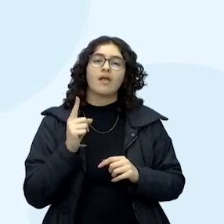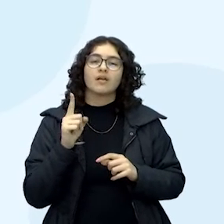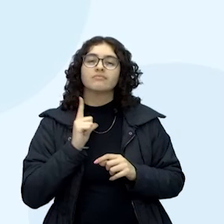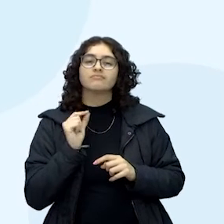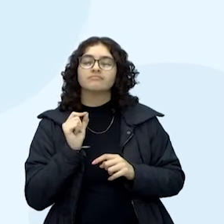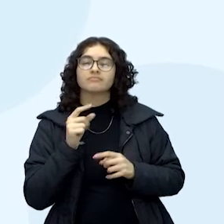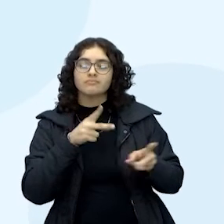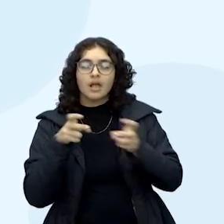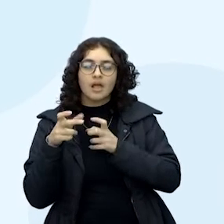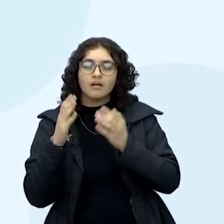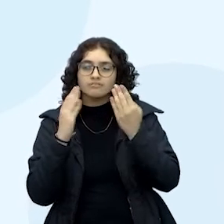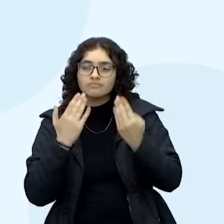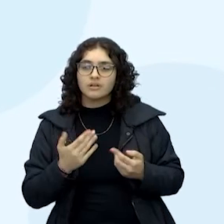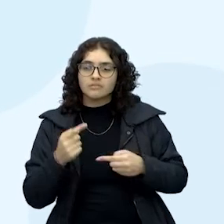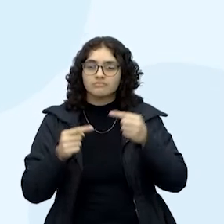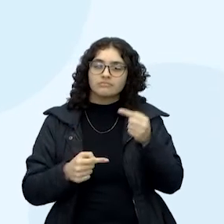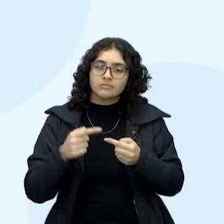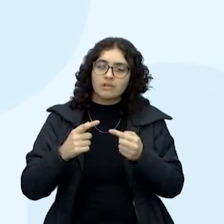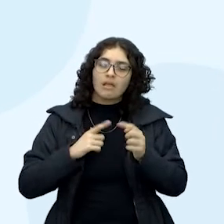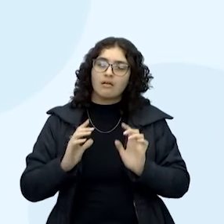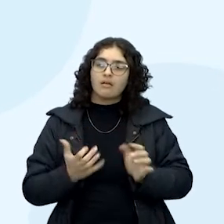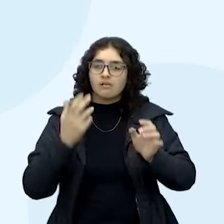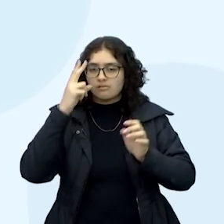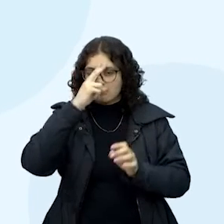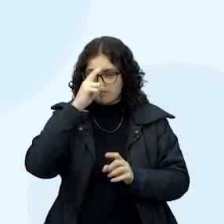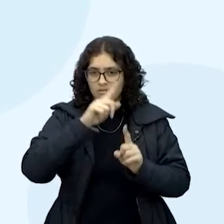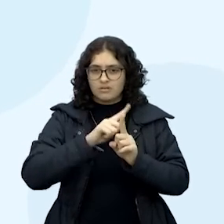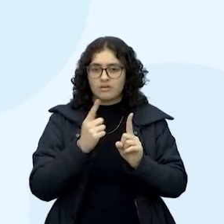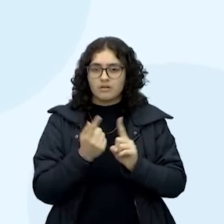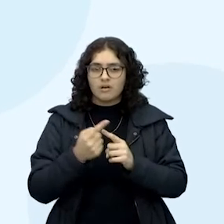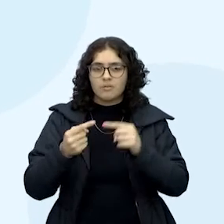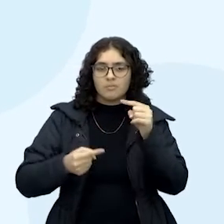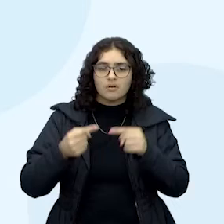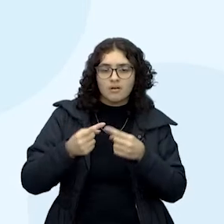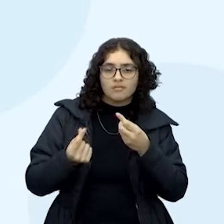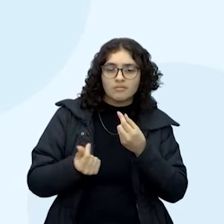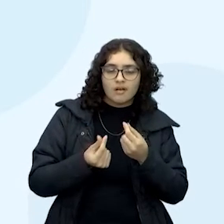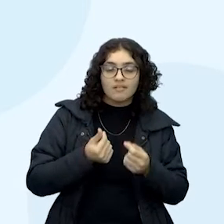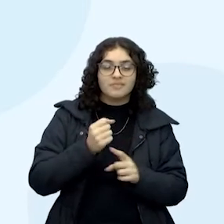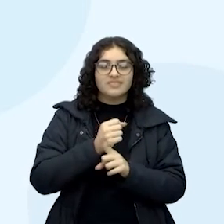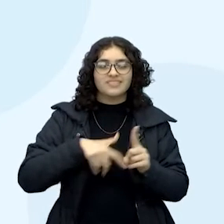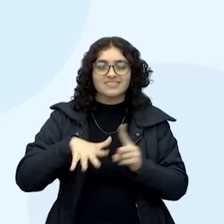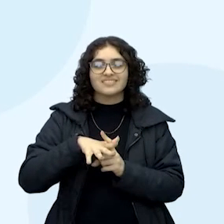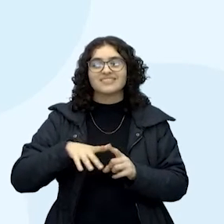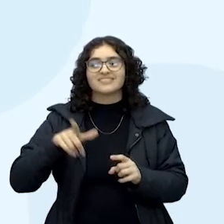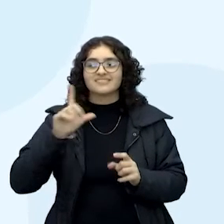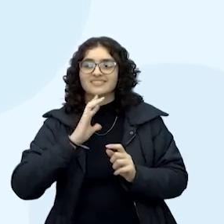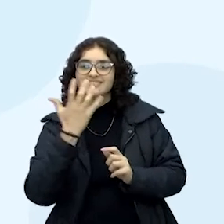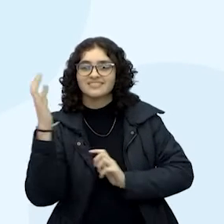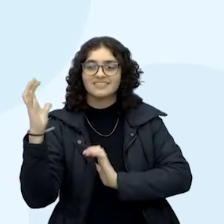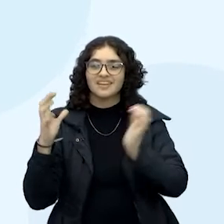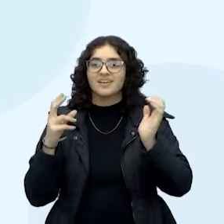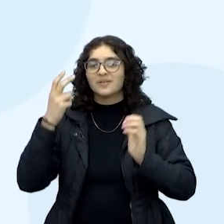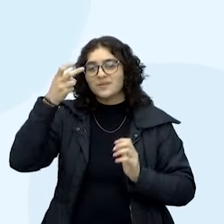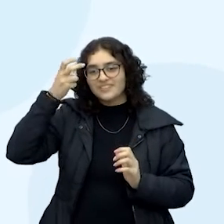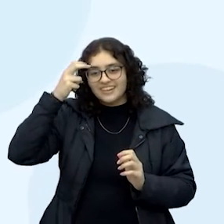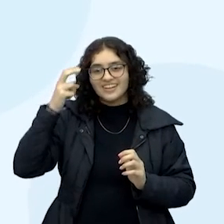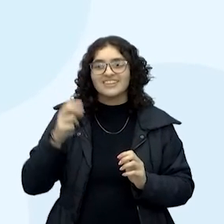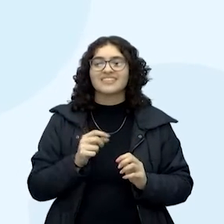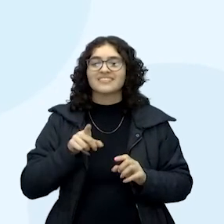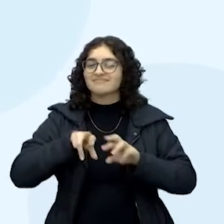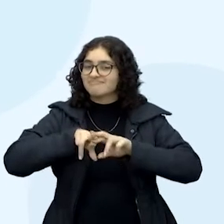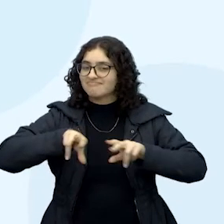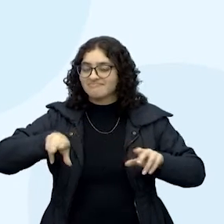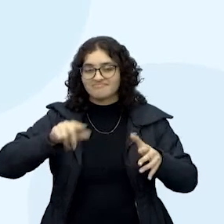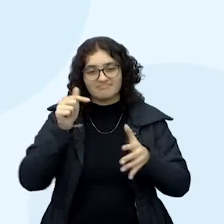discutir circunstâncias históricas, geográficas, políticas, econômicas, sociais, ambientais, culturais,